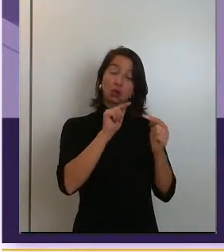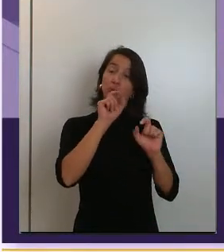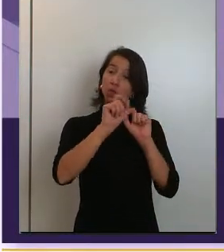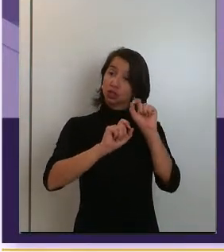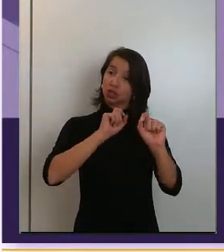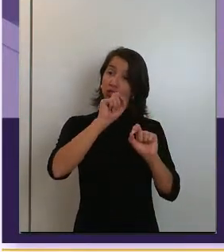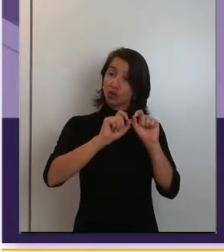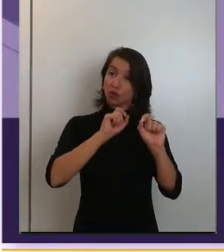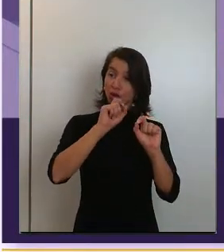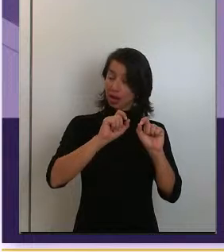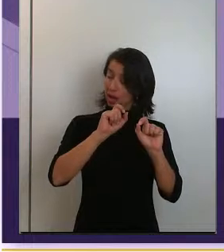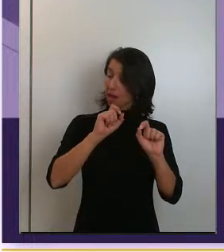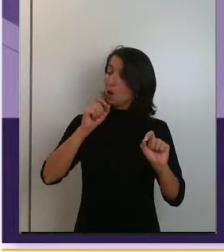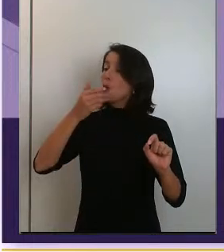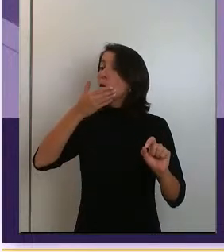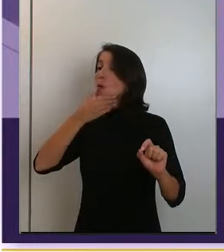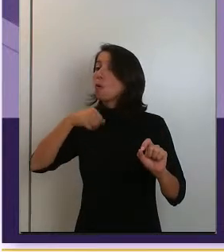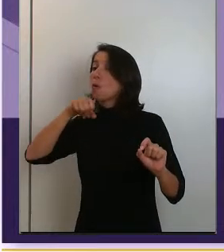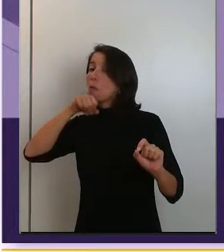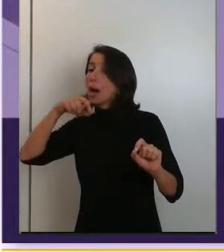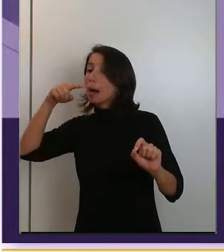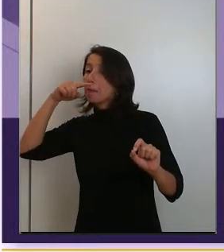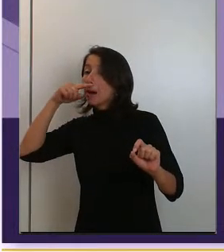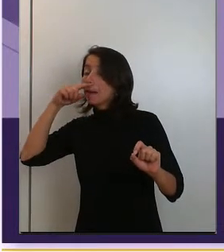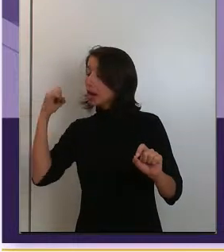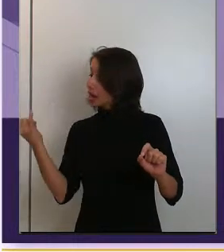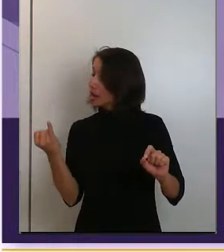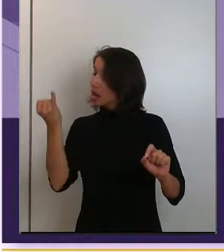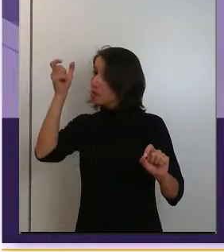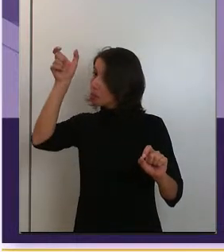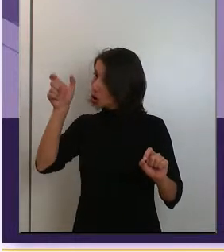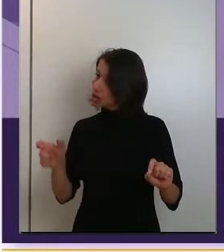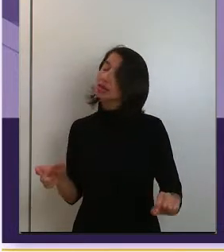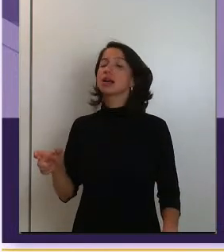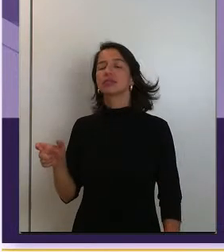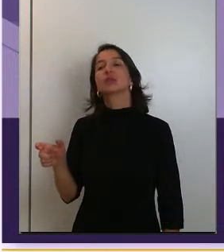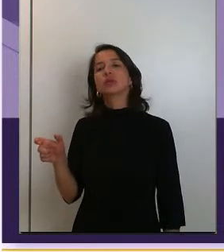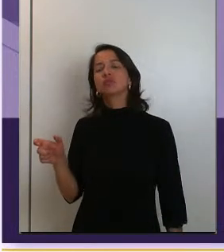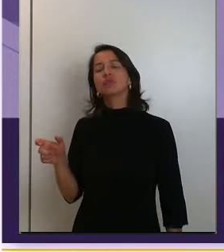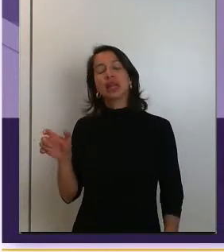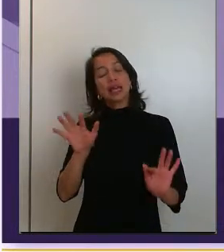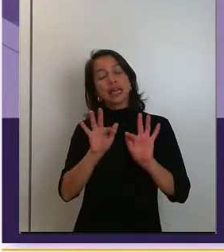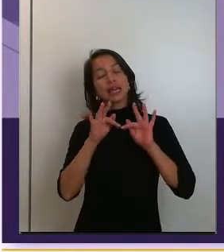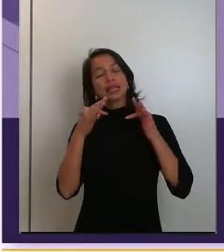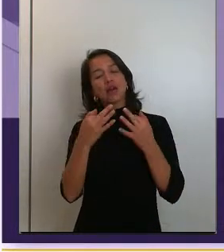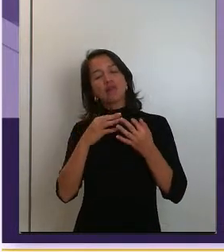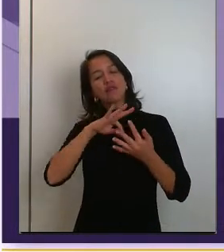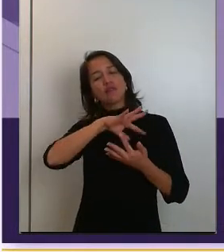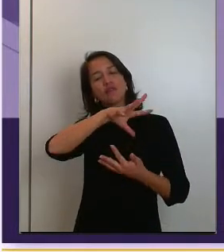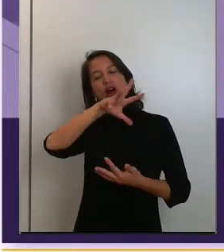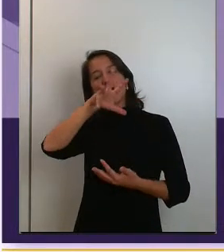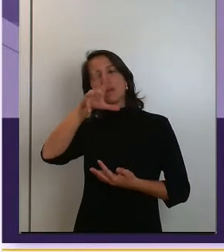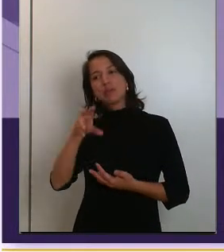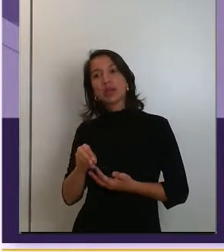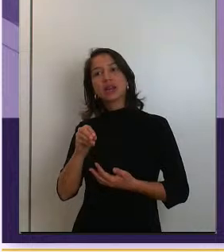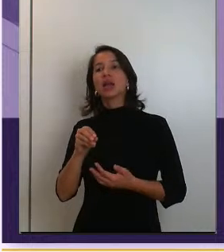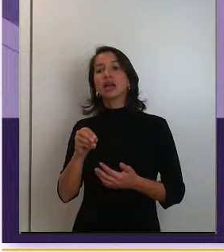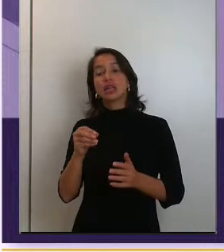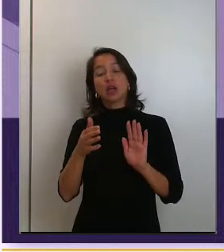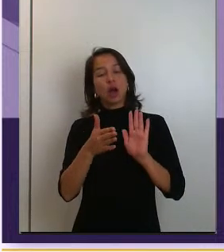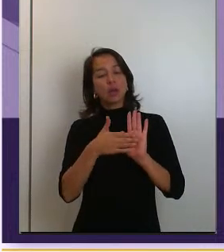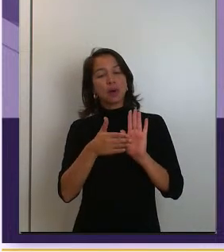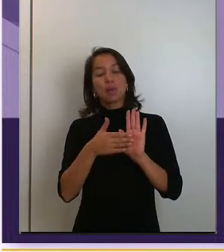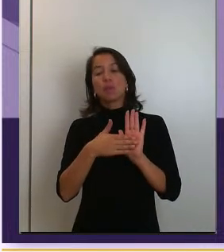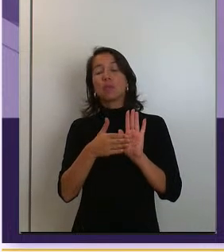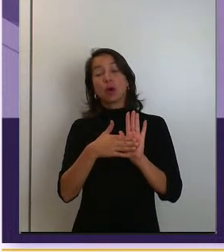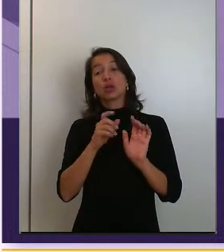da família como um todo. Eu lembro, por exemplo, que esse grupo de trabalho propõe uma discussão relacionada à licença paternidade. A ideia